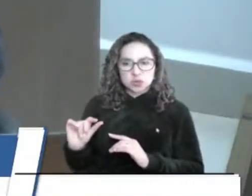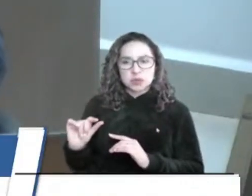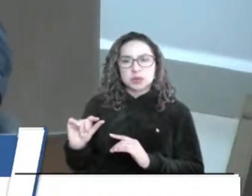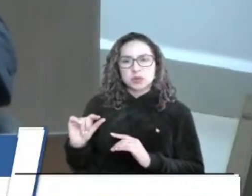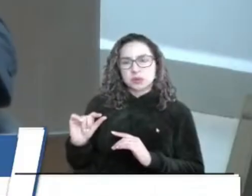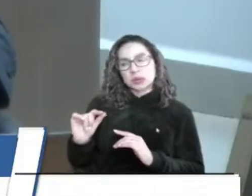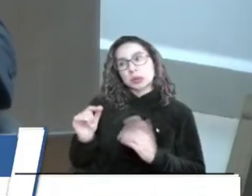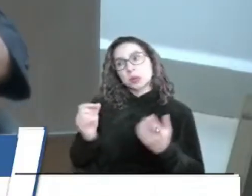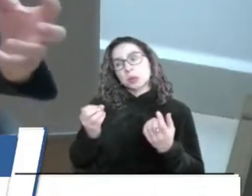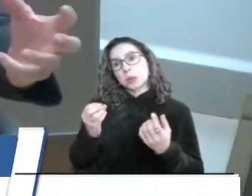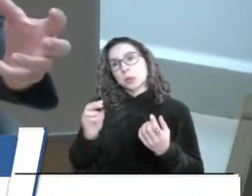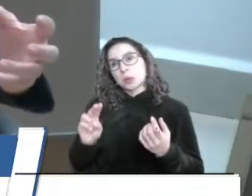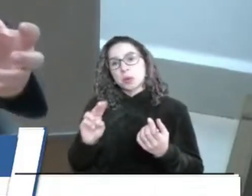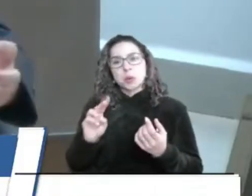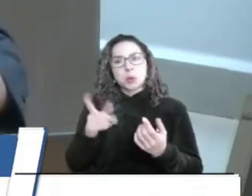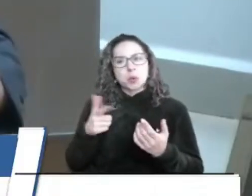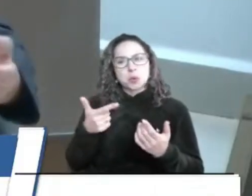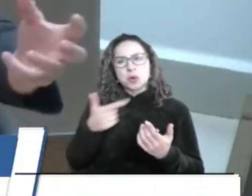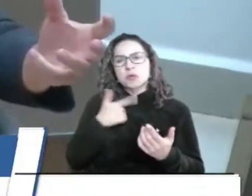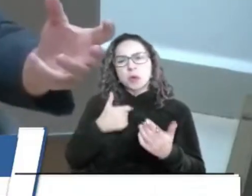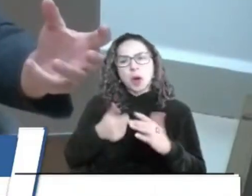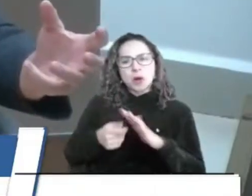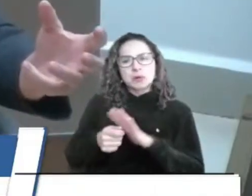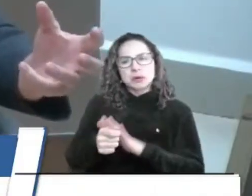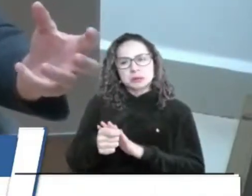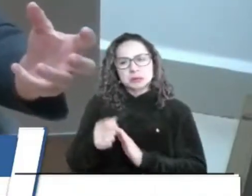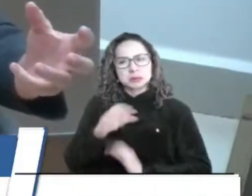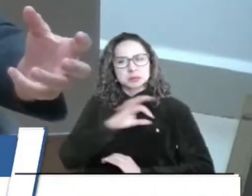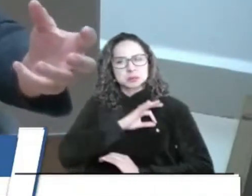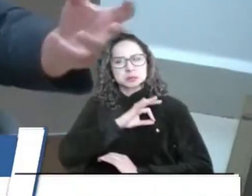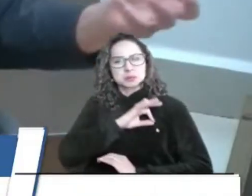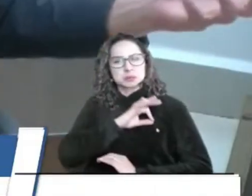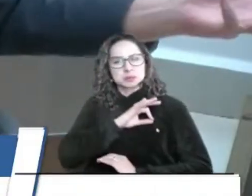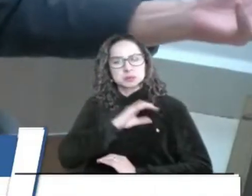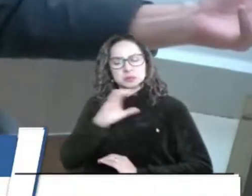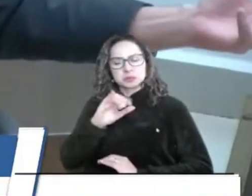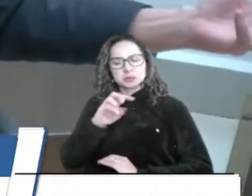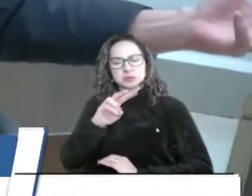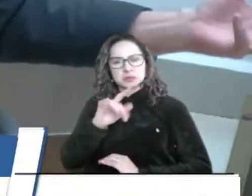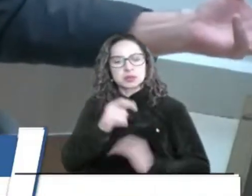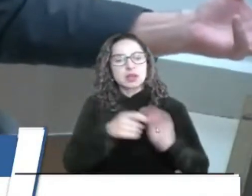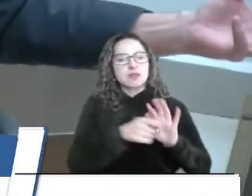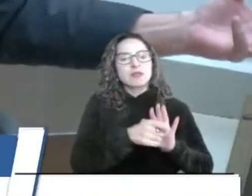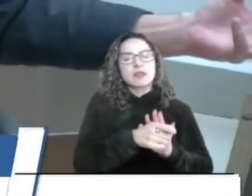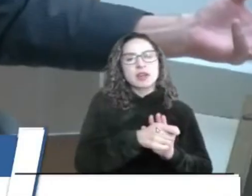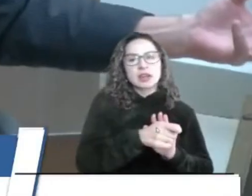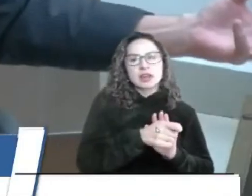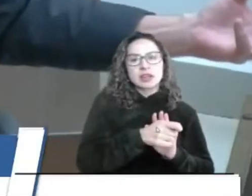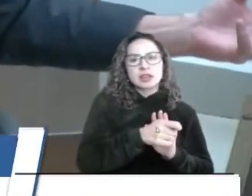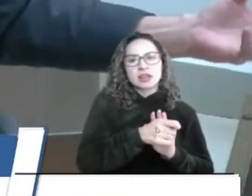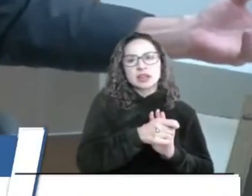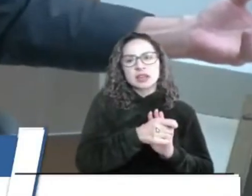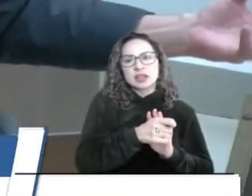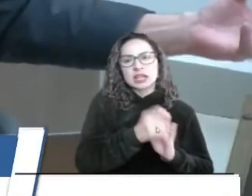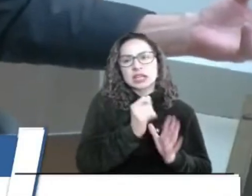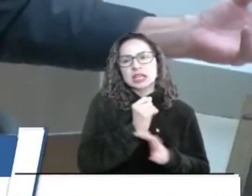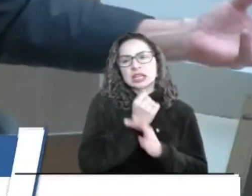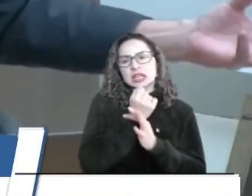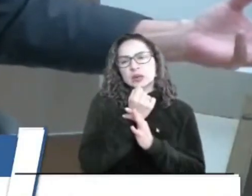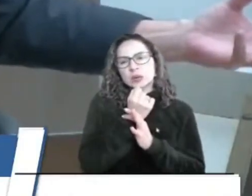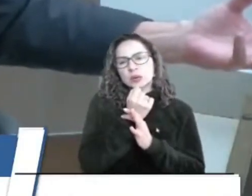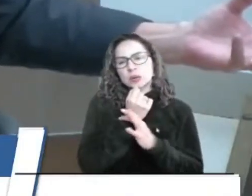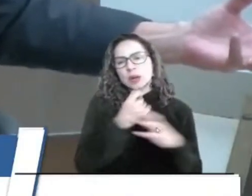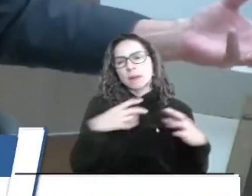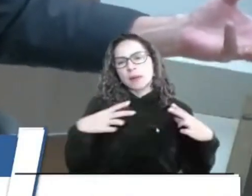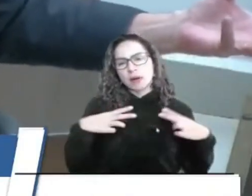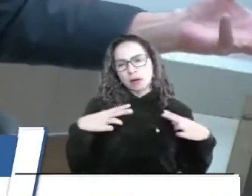pretende investir na Guarda Civil e está investindo em segurança